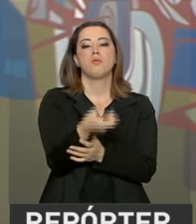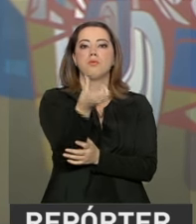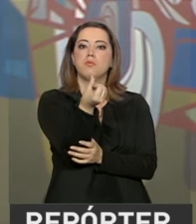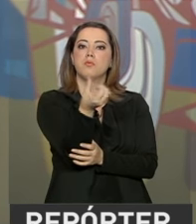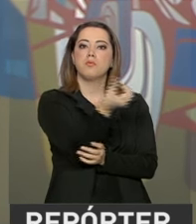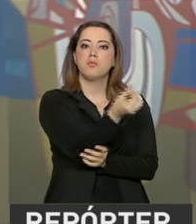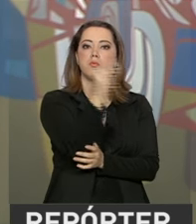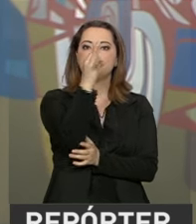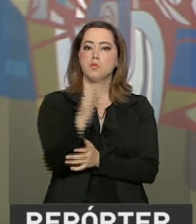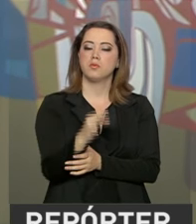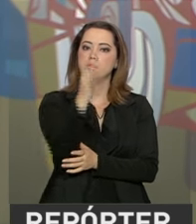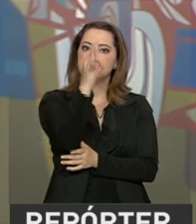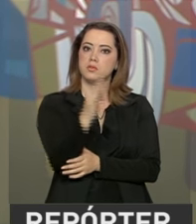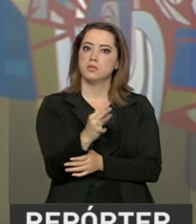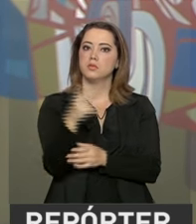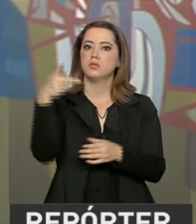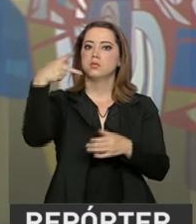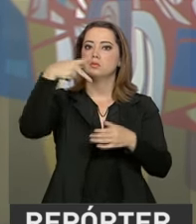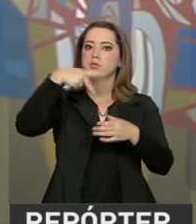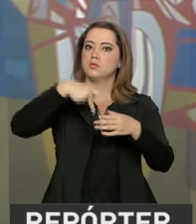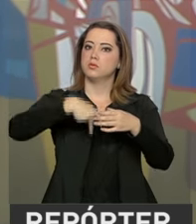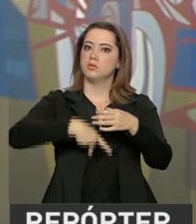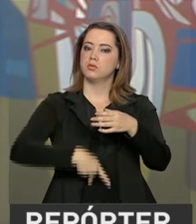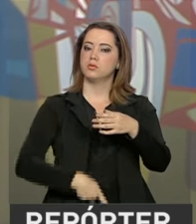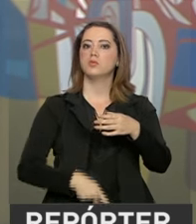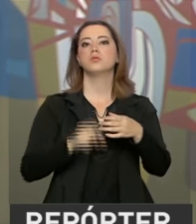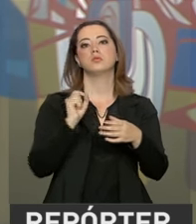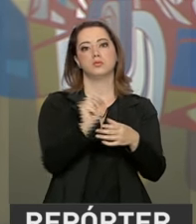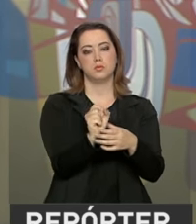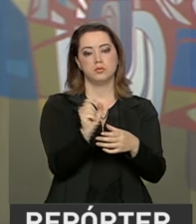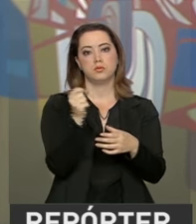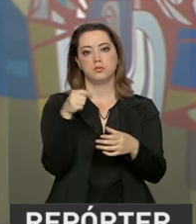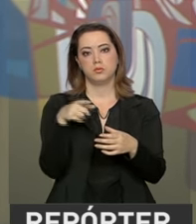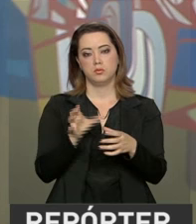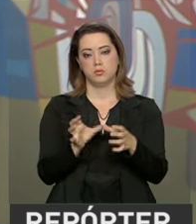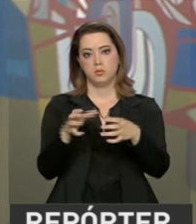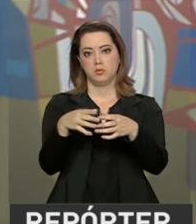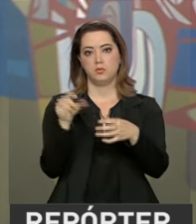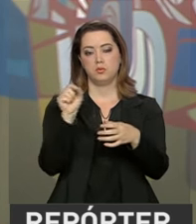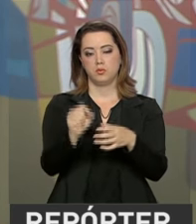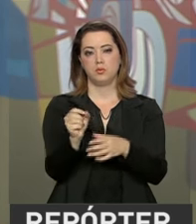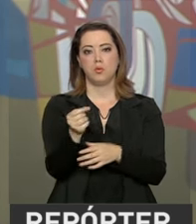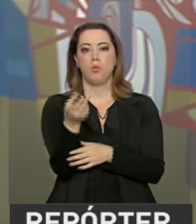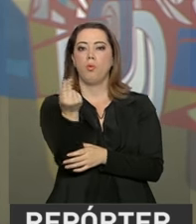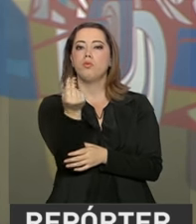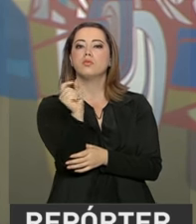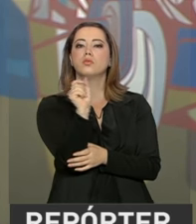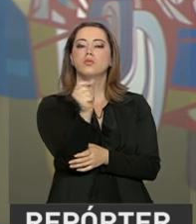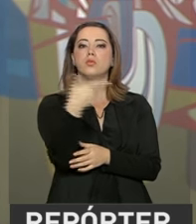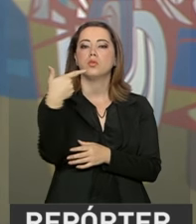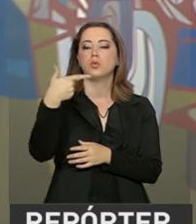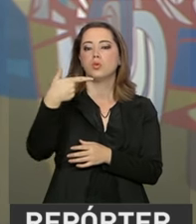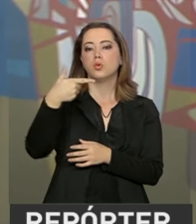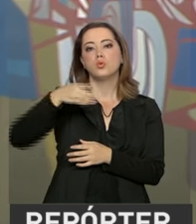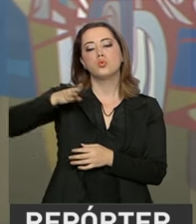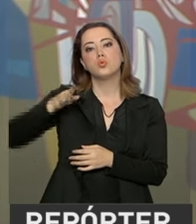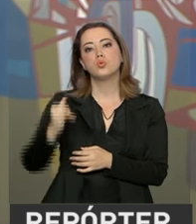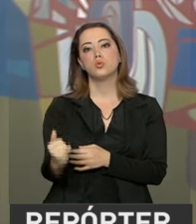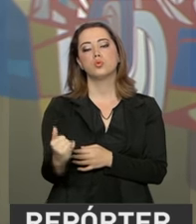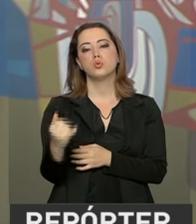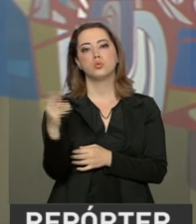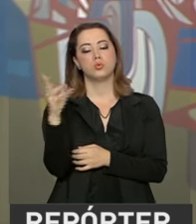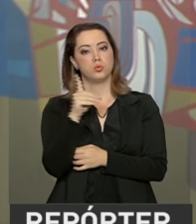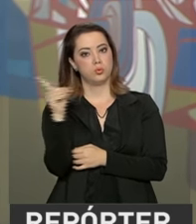participação na Petrobras, nesse da Petrobras, nesse bloco offshore, pelo valor de 2.hões 500